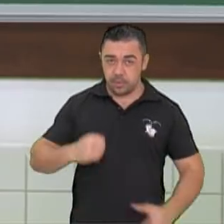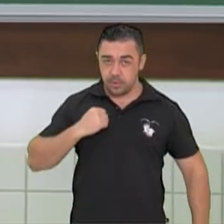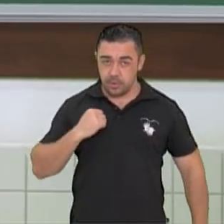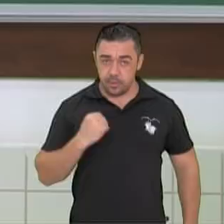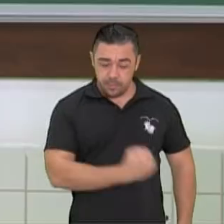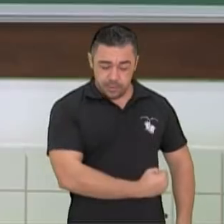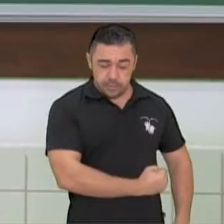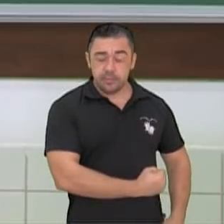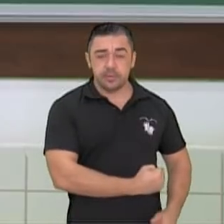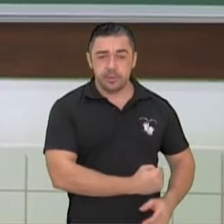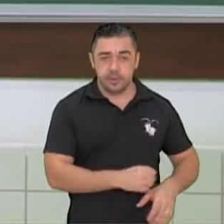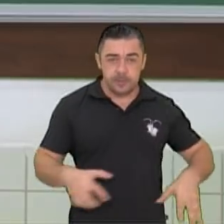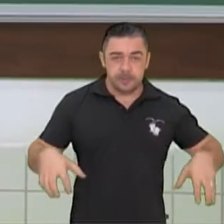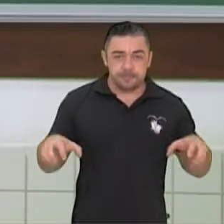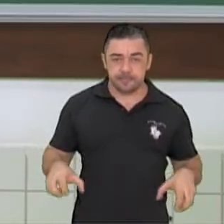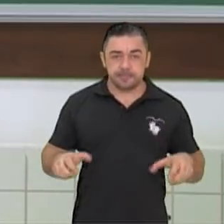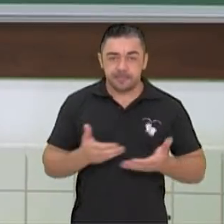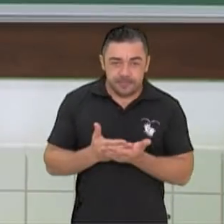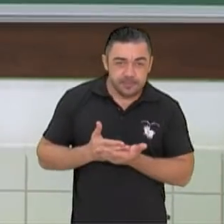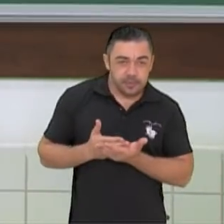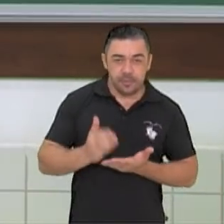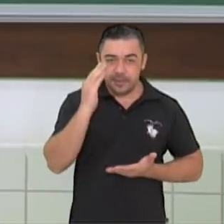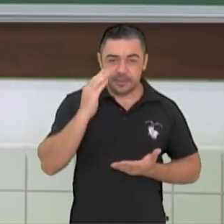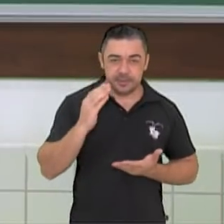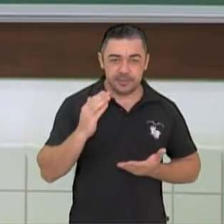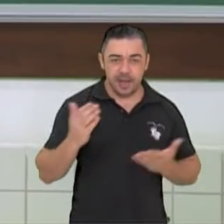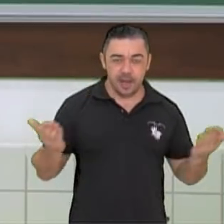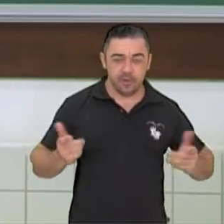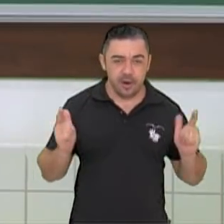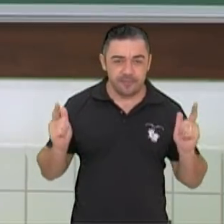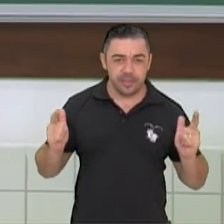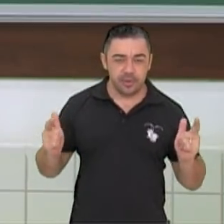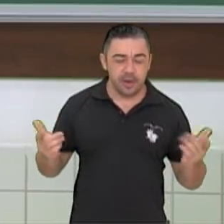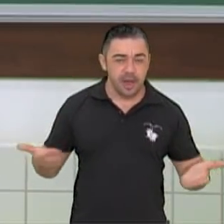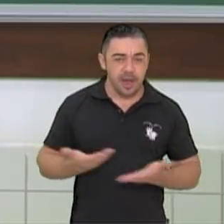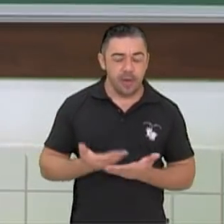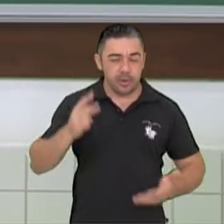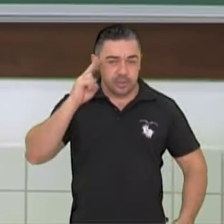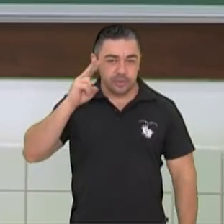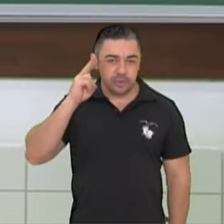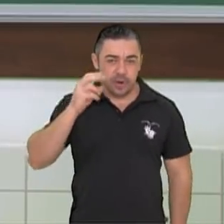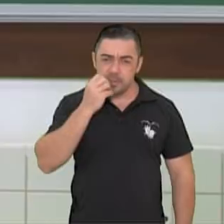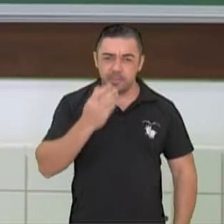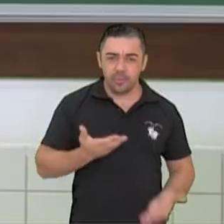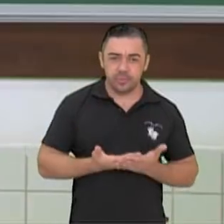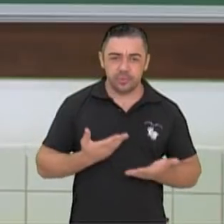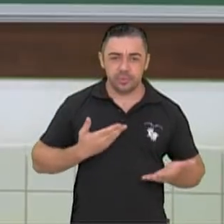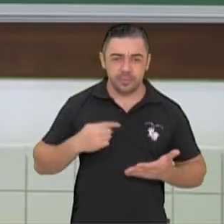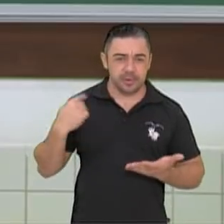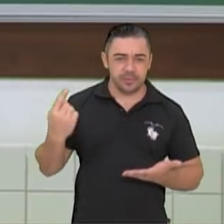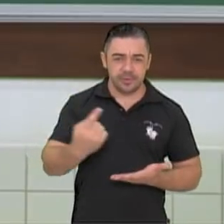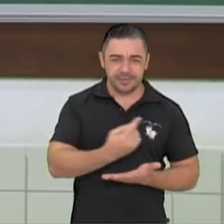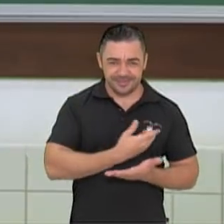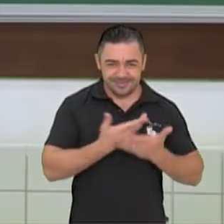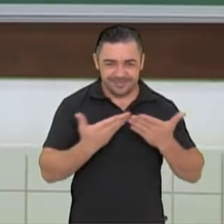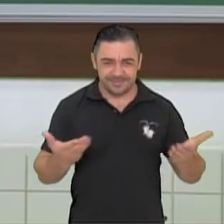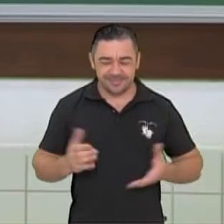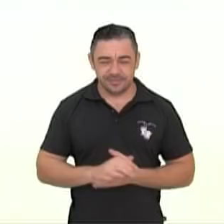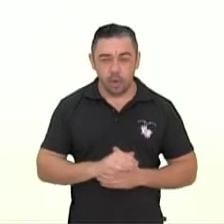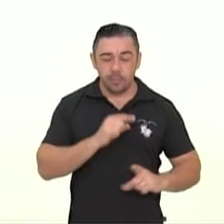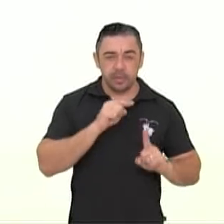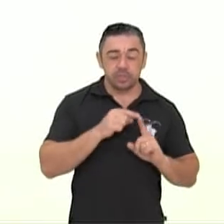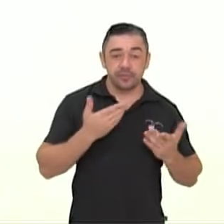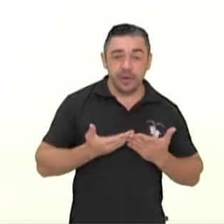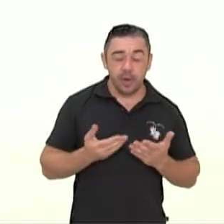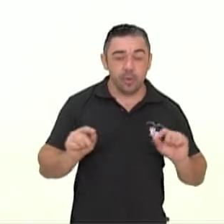apertando o cinto e se segurando na poltrona, embarque nessa aventura, vamos para mais uma aula de história, bom estudo para todos nós. Os objetivos da nossa